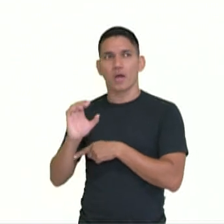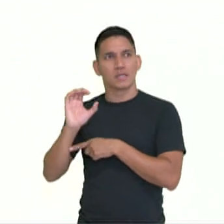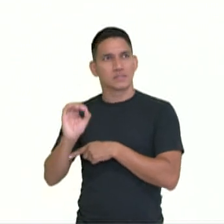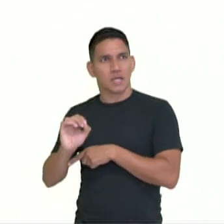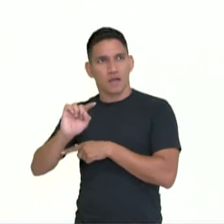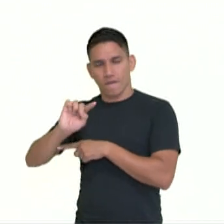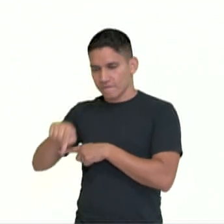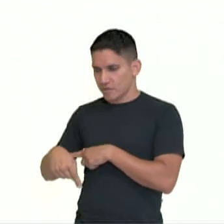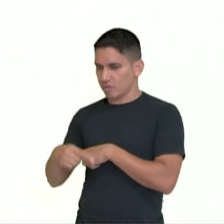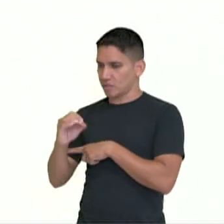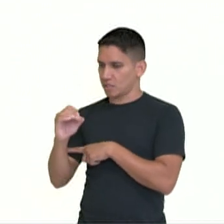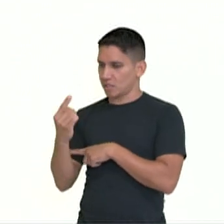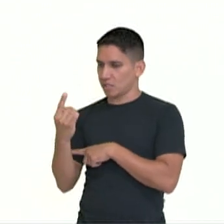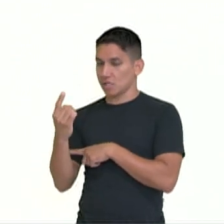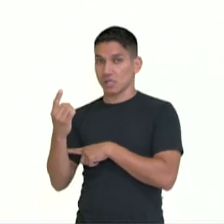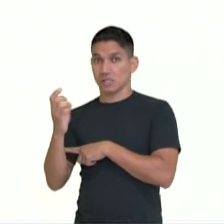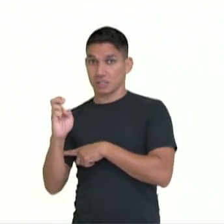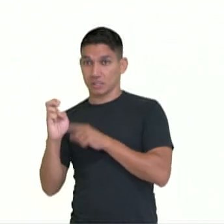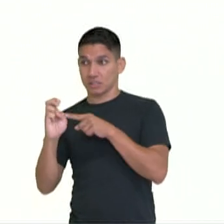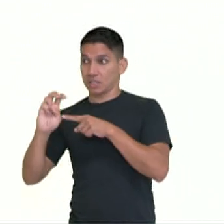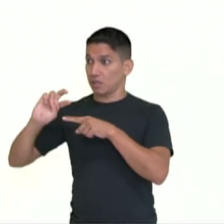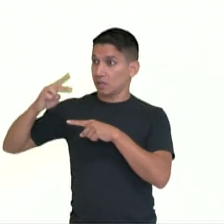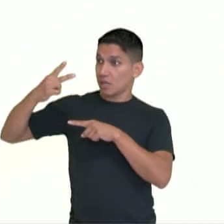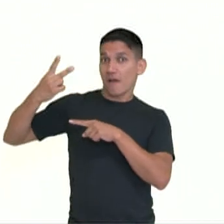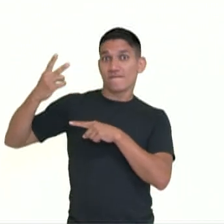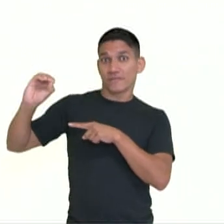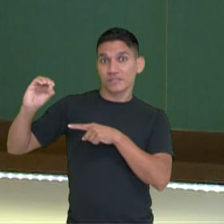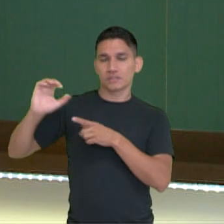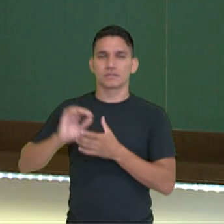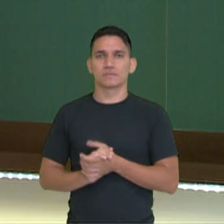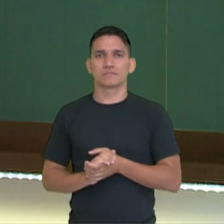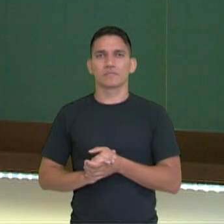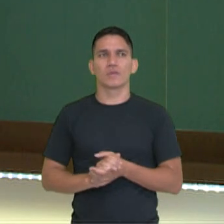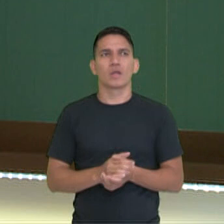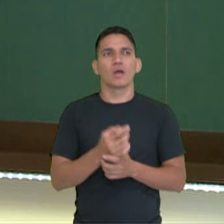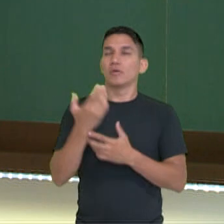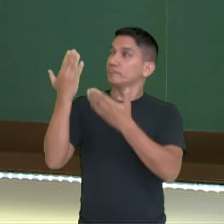a um tempo de 20 meses. 1 mais